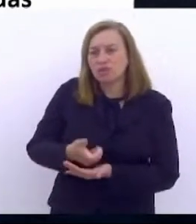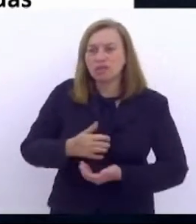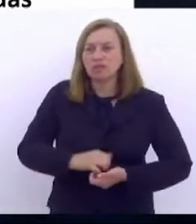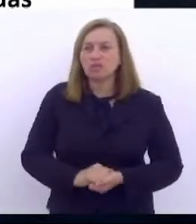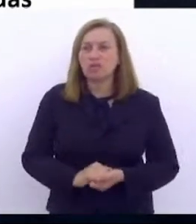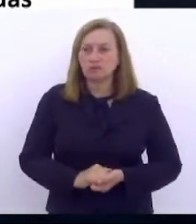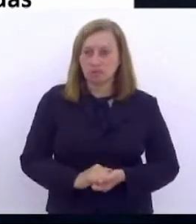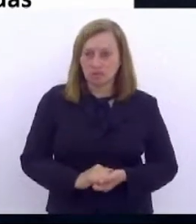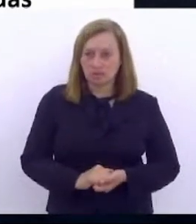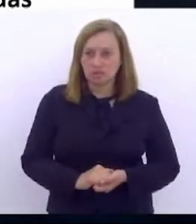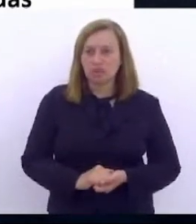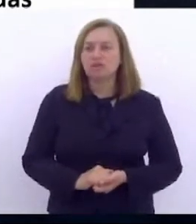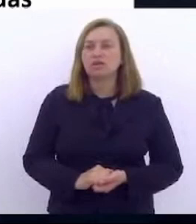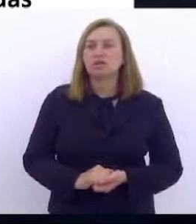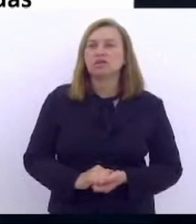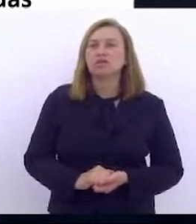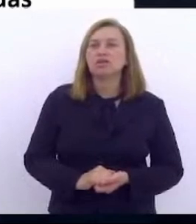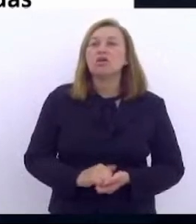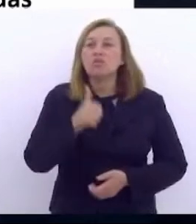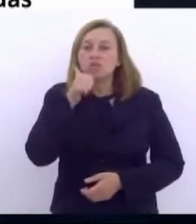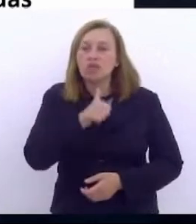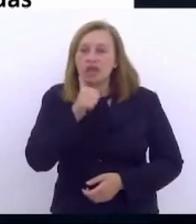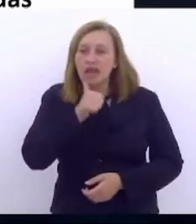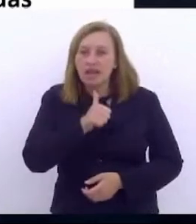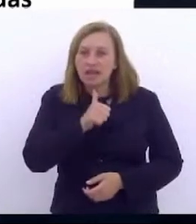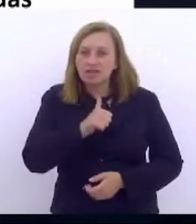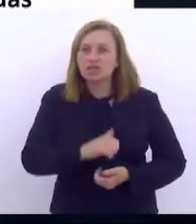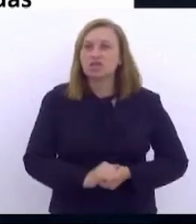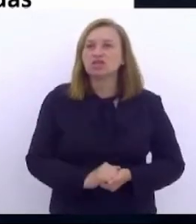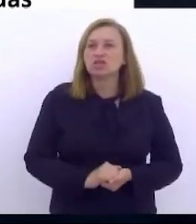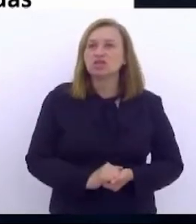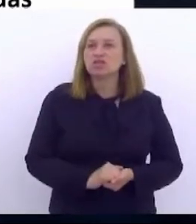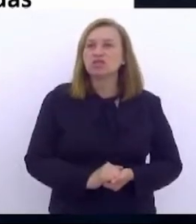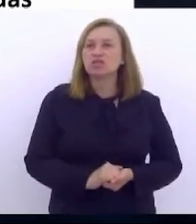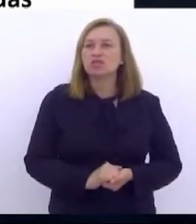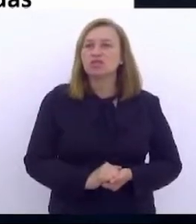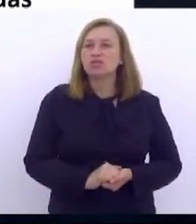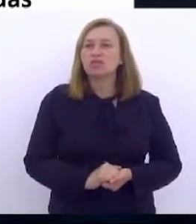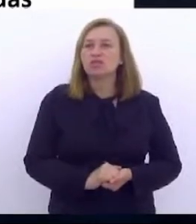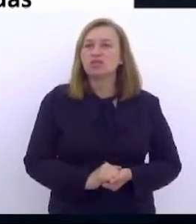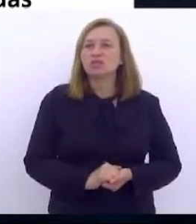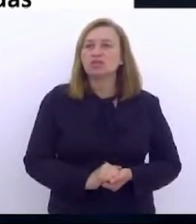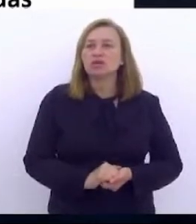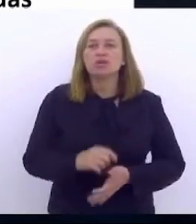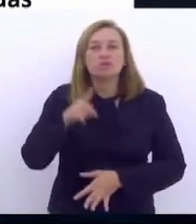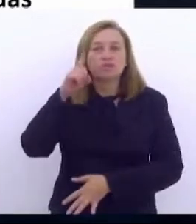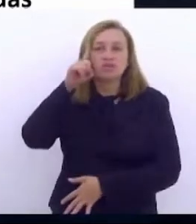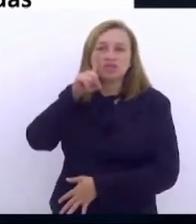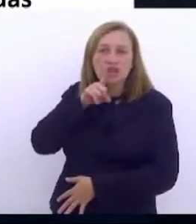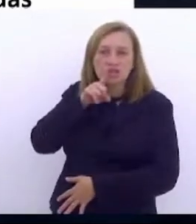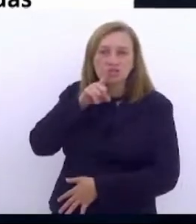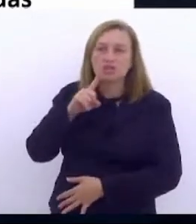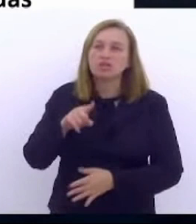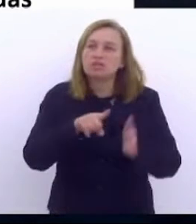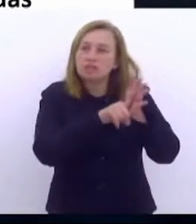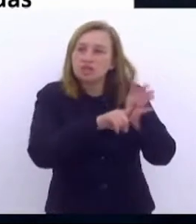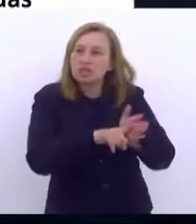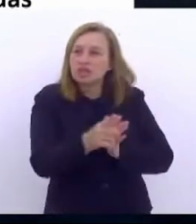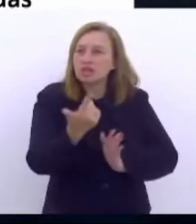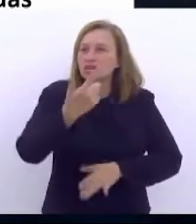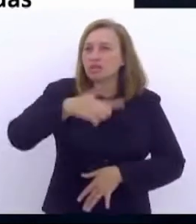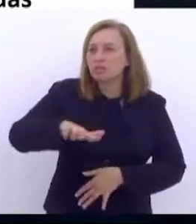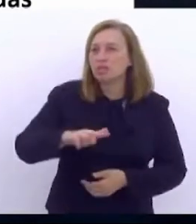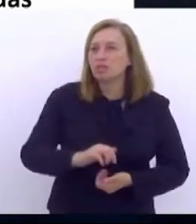área, verificou, né, com mulheres que foram em clínicas privadas nos Estados Unidos, pesquisaram elas depois,